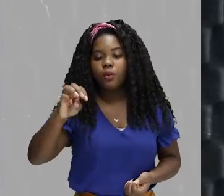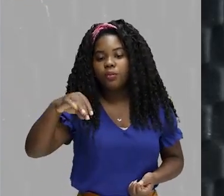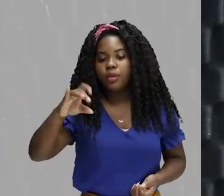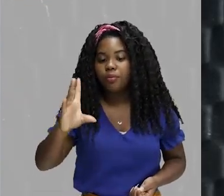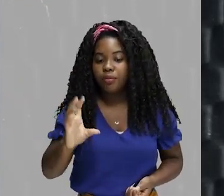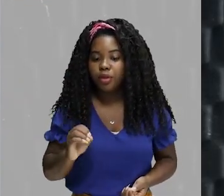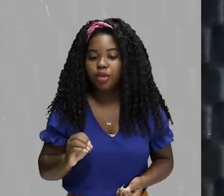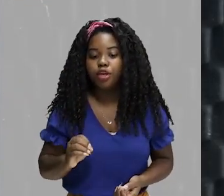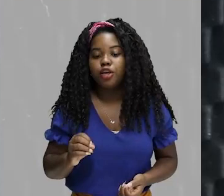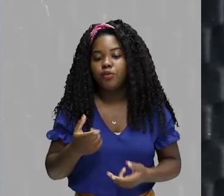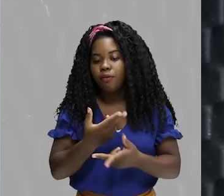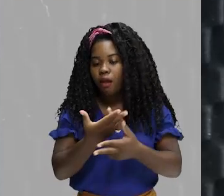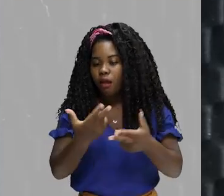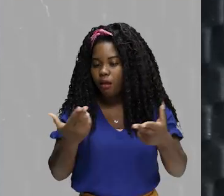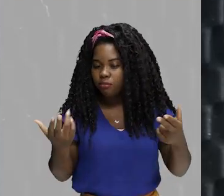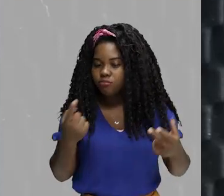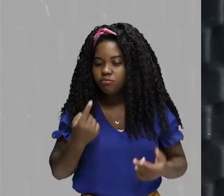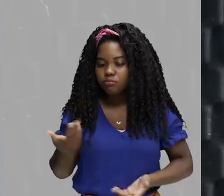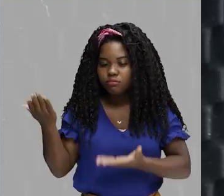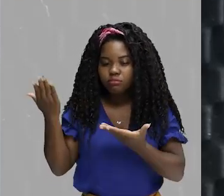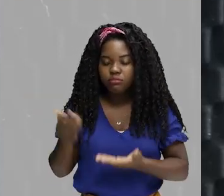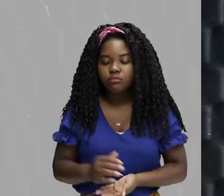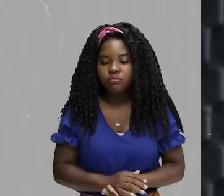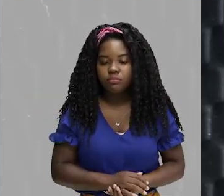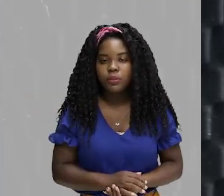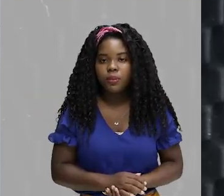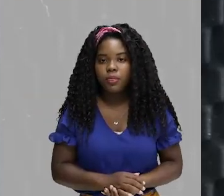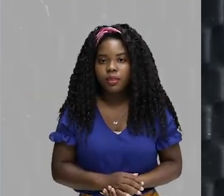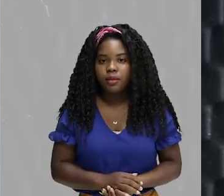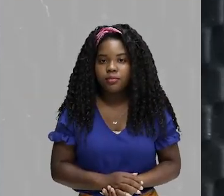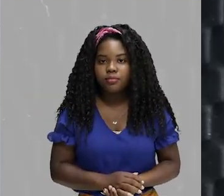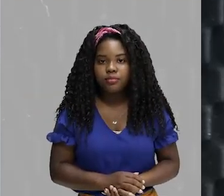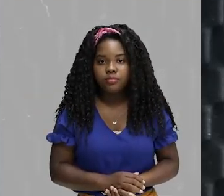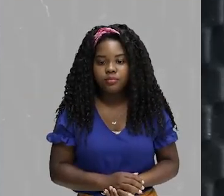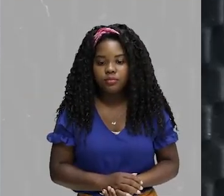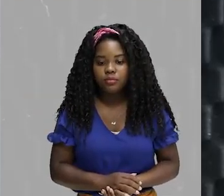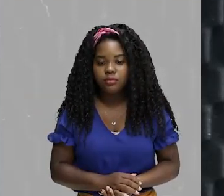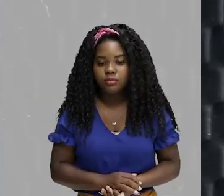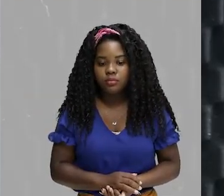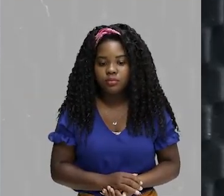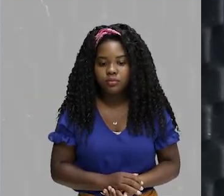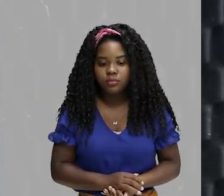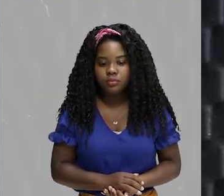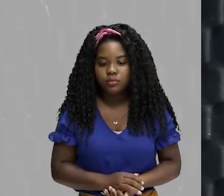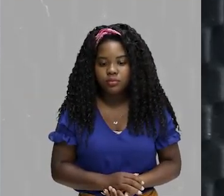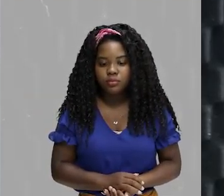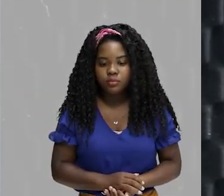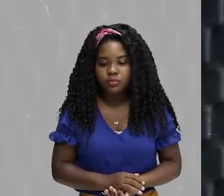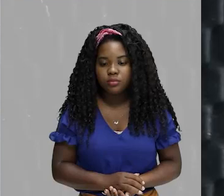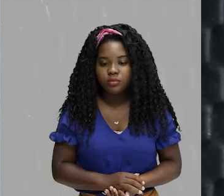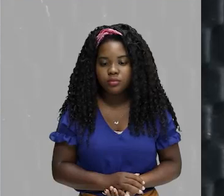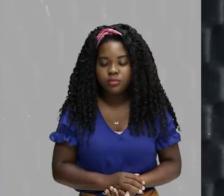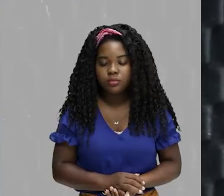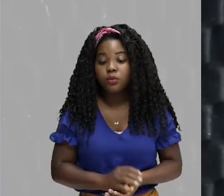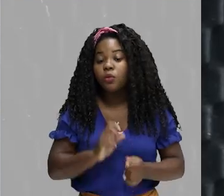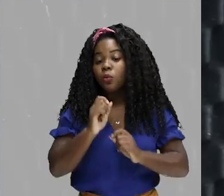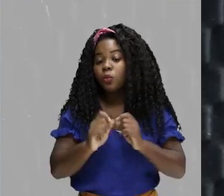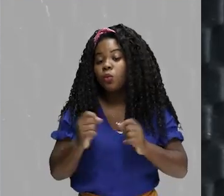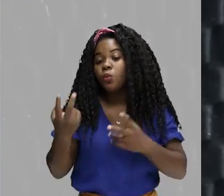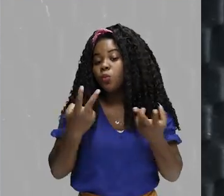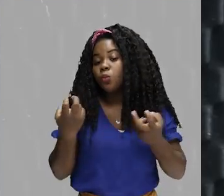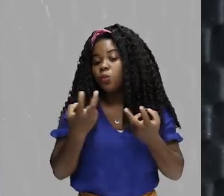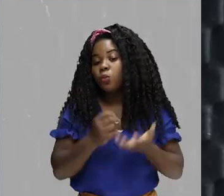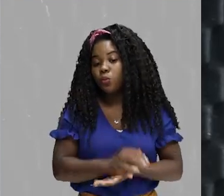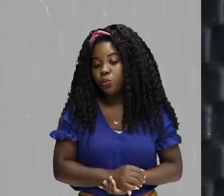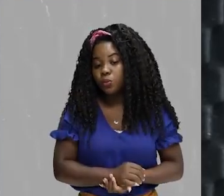hayas comido, haya comido, hayamos comido, hayáis comido, hayan comido. Aqui, o que vocês